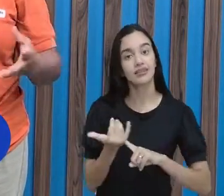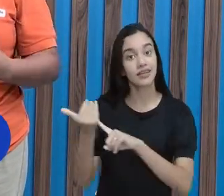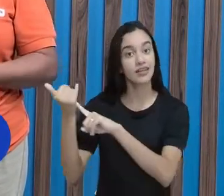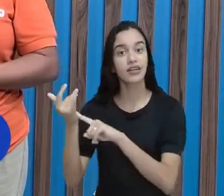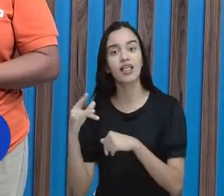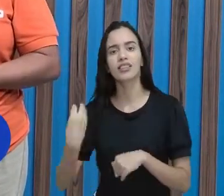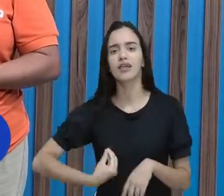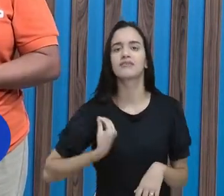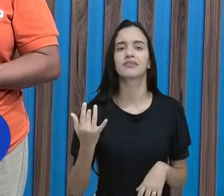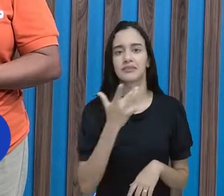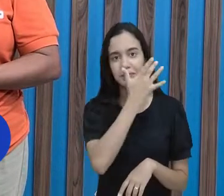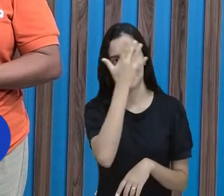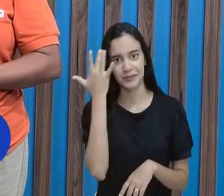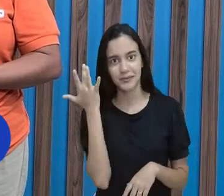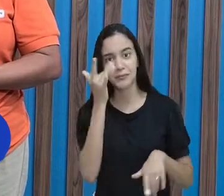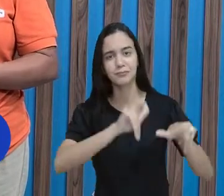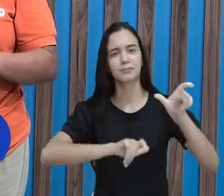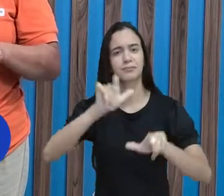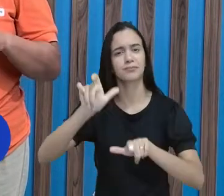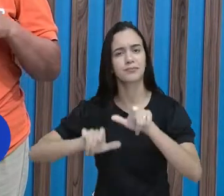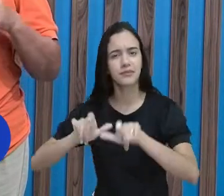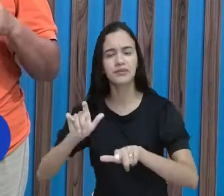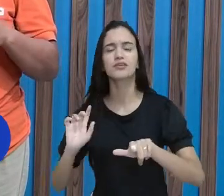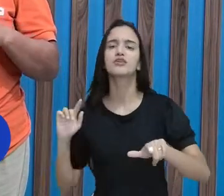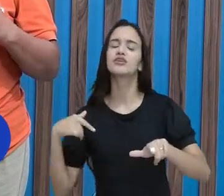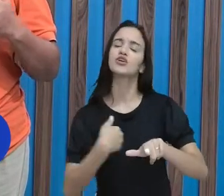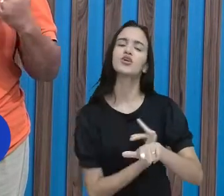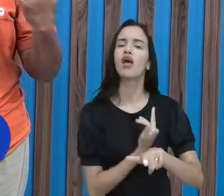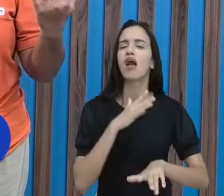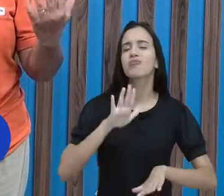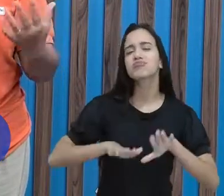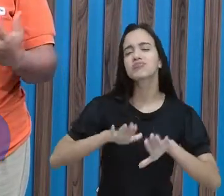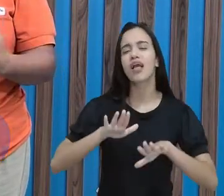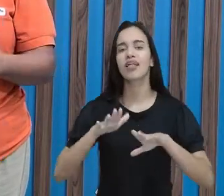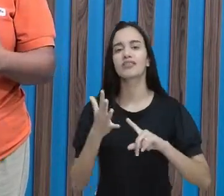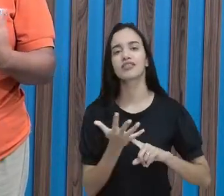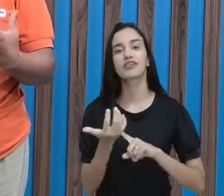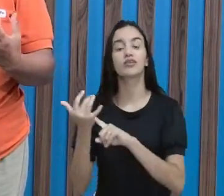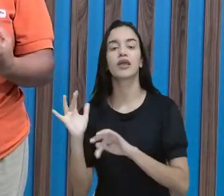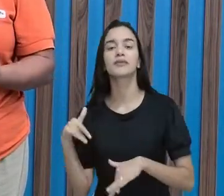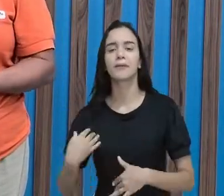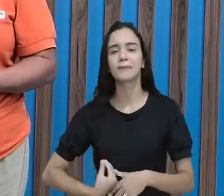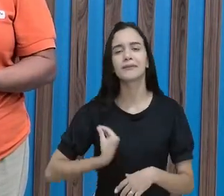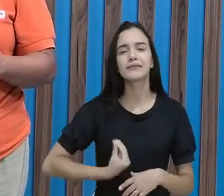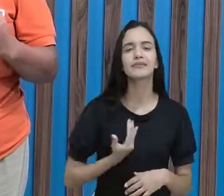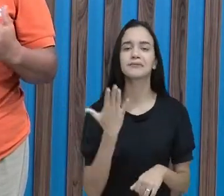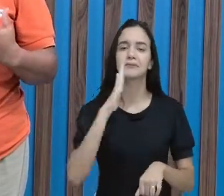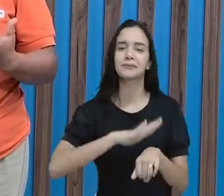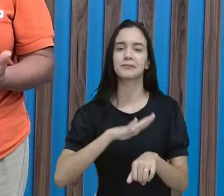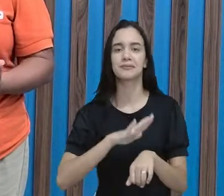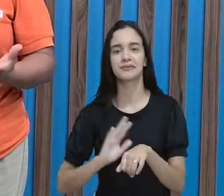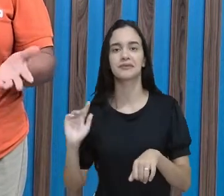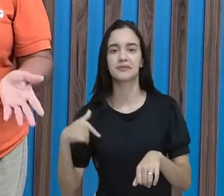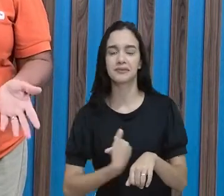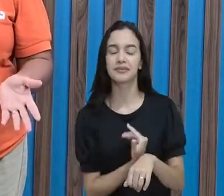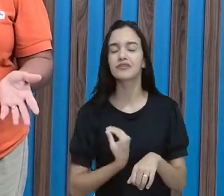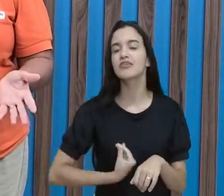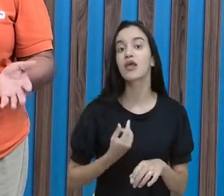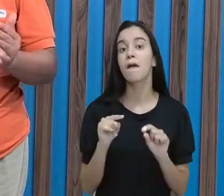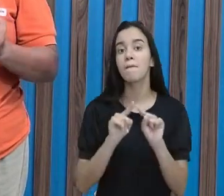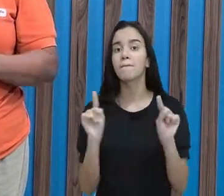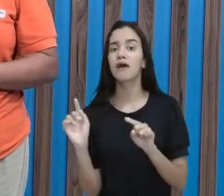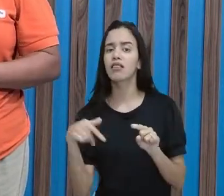na vida das pessoas. Né? Às vezes, a tecnologia está presente em tantos momentos e a gente nem